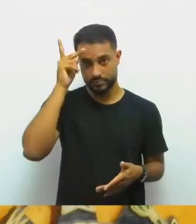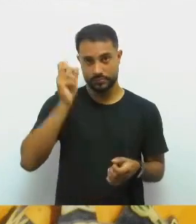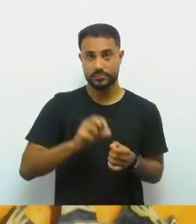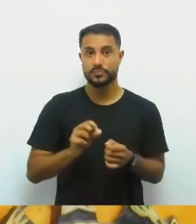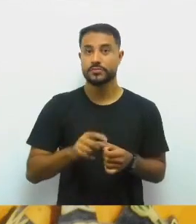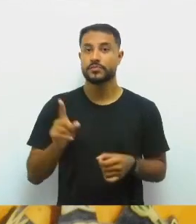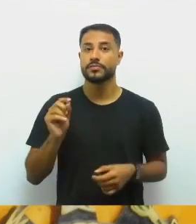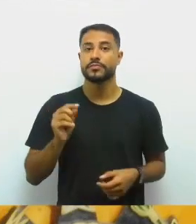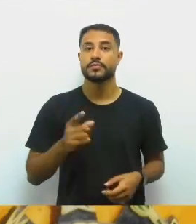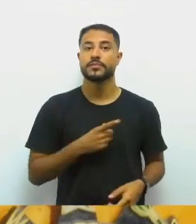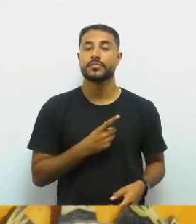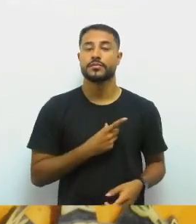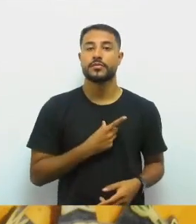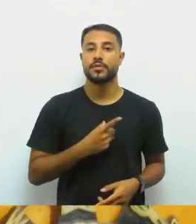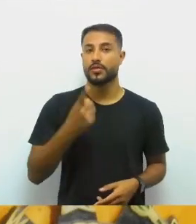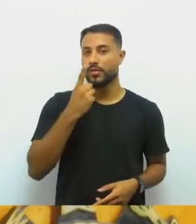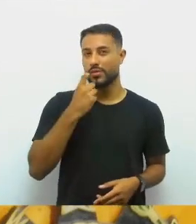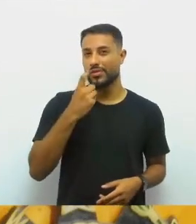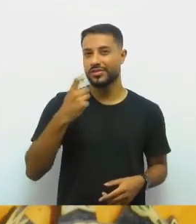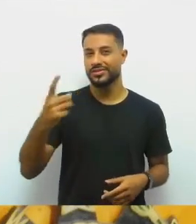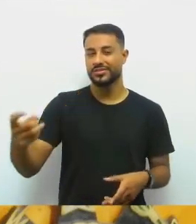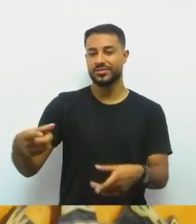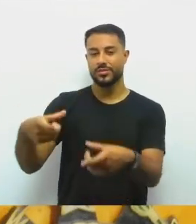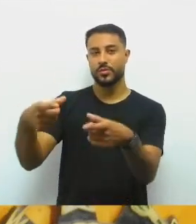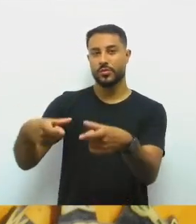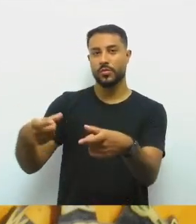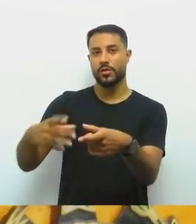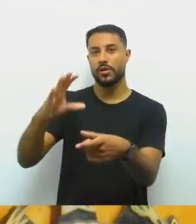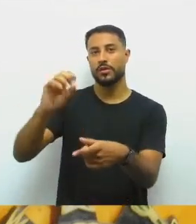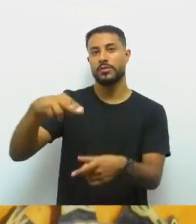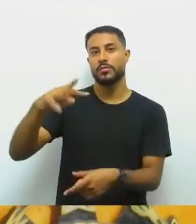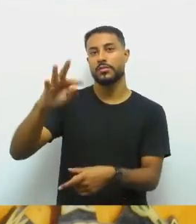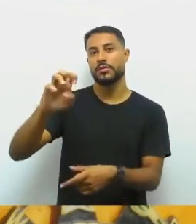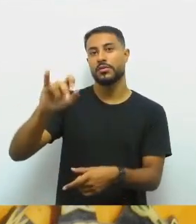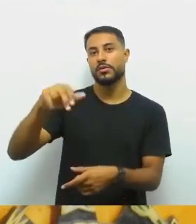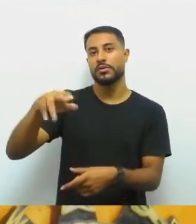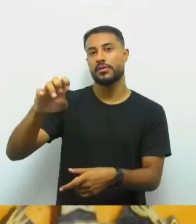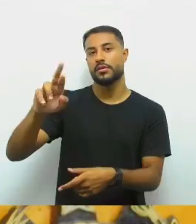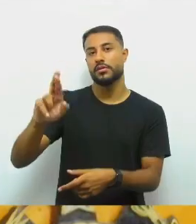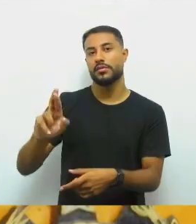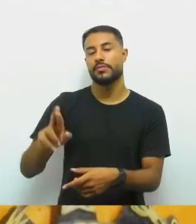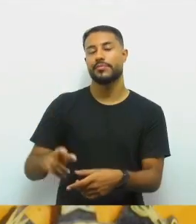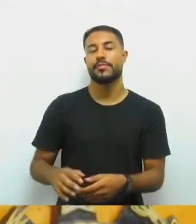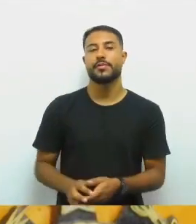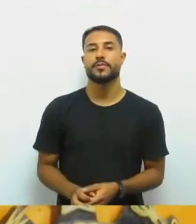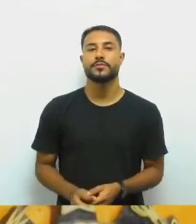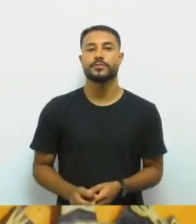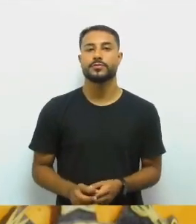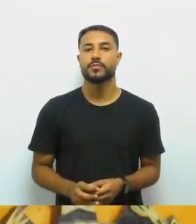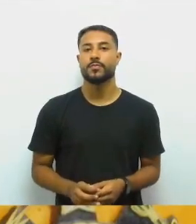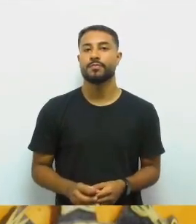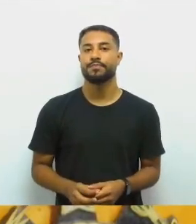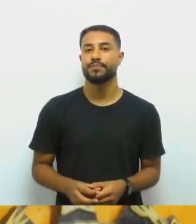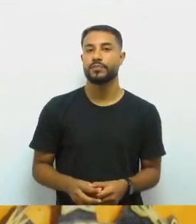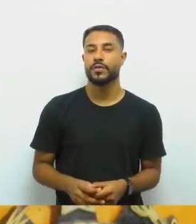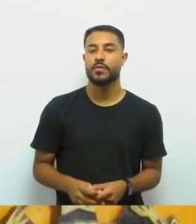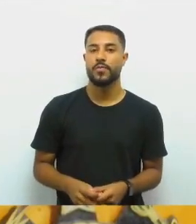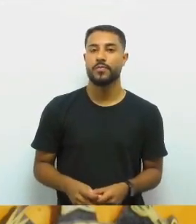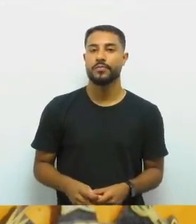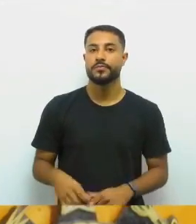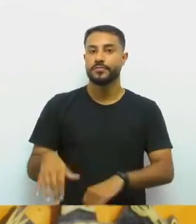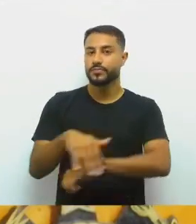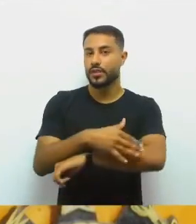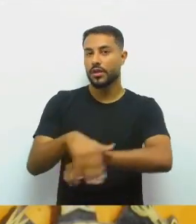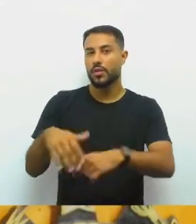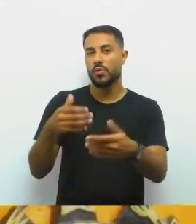a instalação de uma lixeira container na Rua da Cascata, em frente à oficina do Max e próximo ao número 50, no